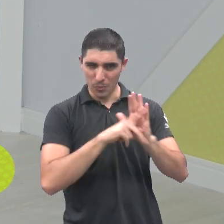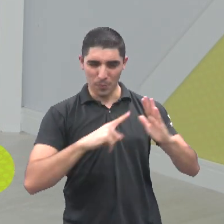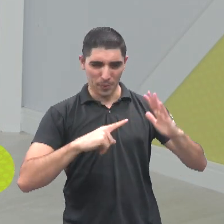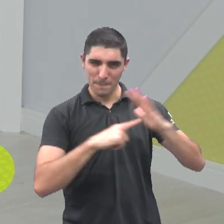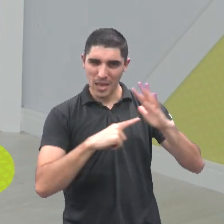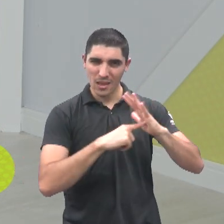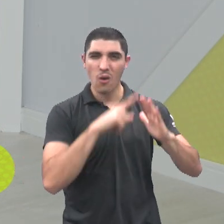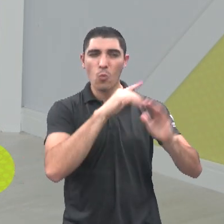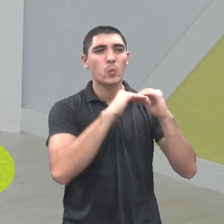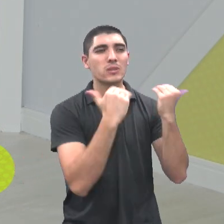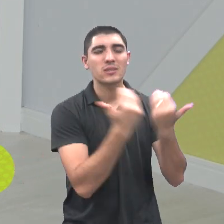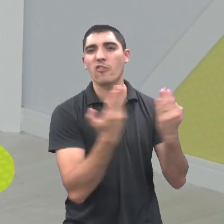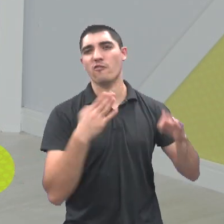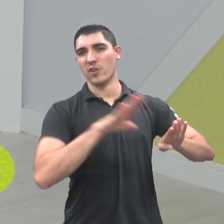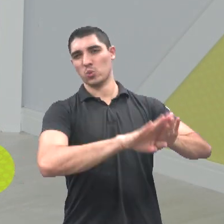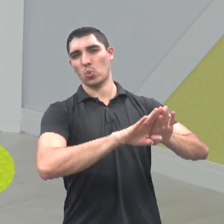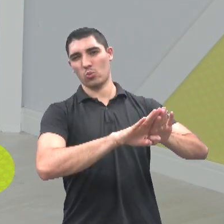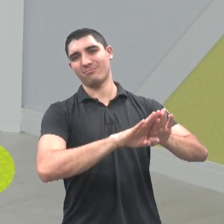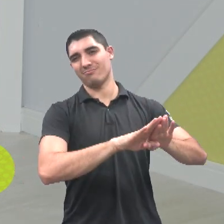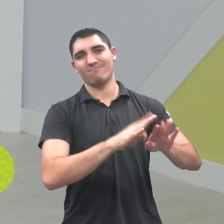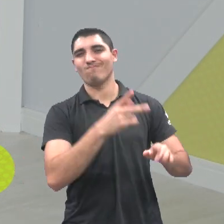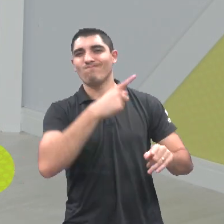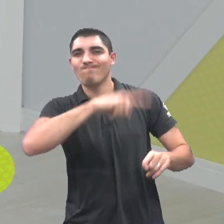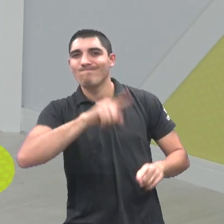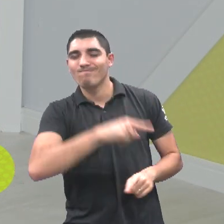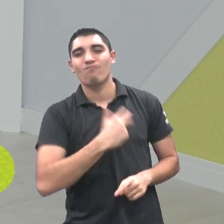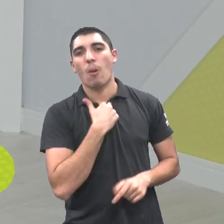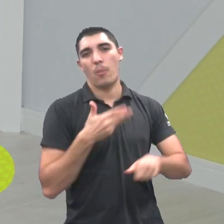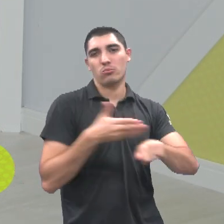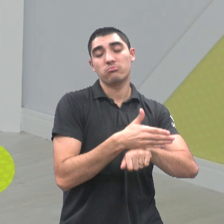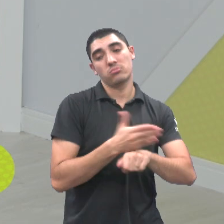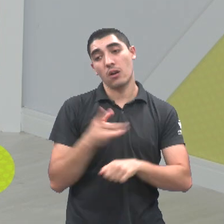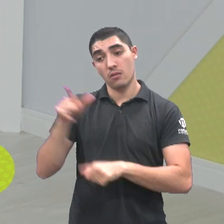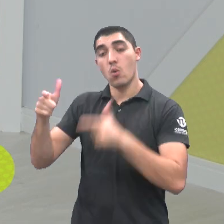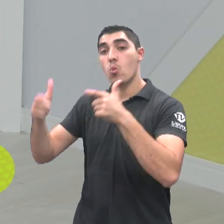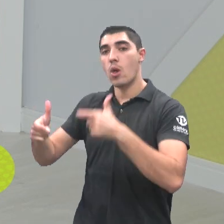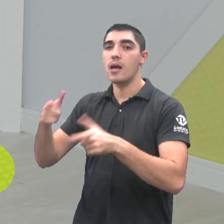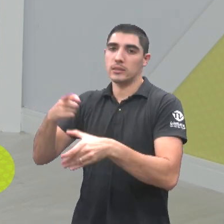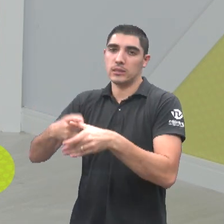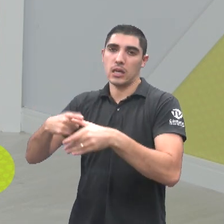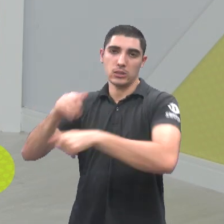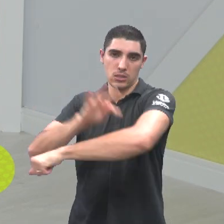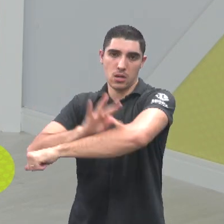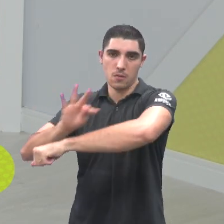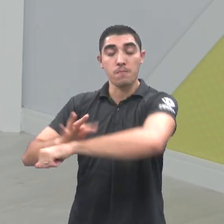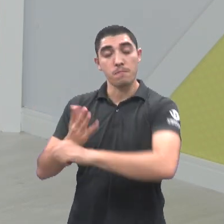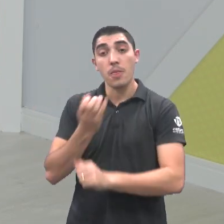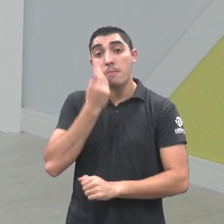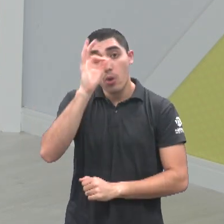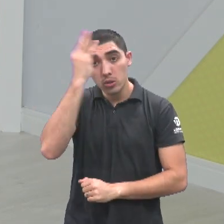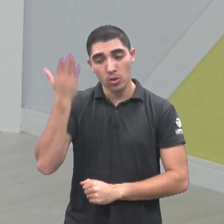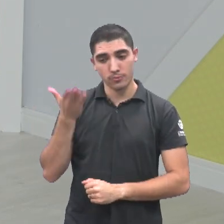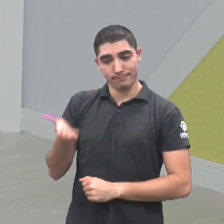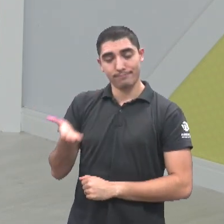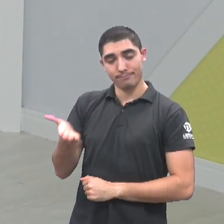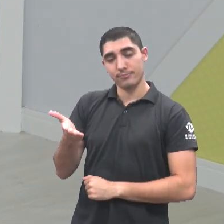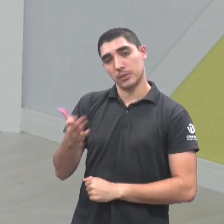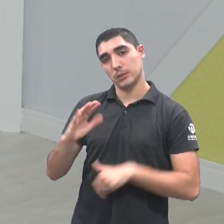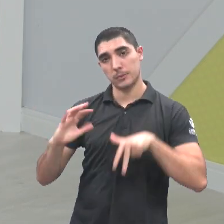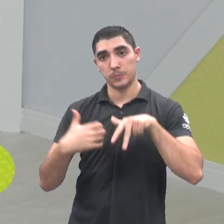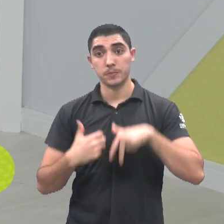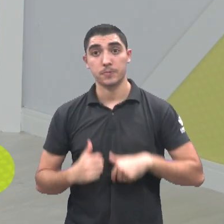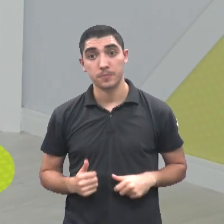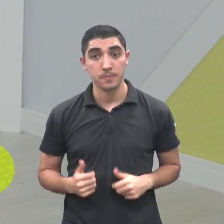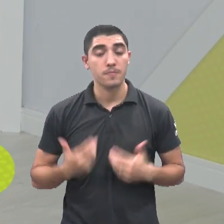na próxima quarta-feira, 15 horas, lá em Taquaritinga, tá certo? Sucesso pro Tigre do Vale. Brunão, pra gente fechar esse